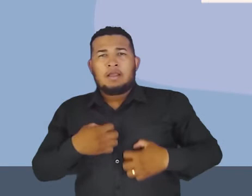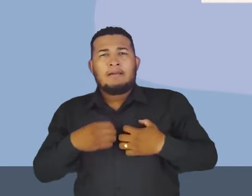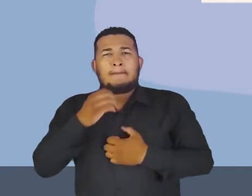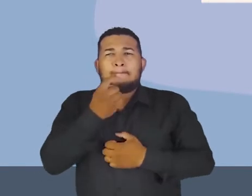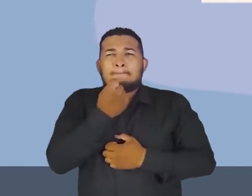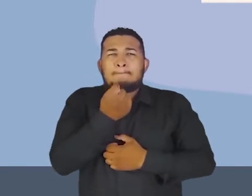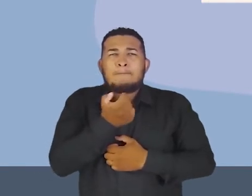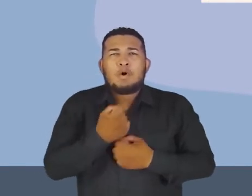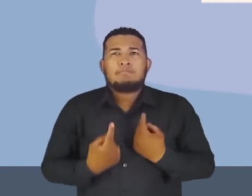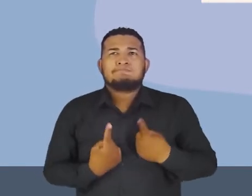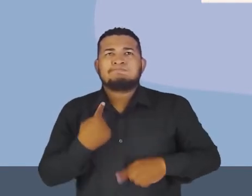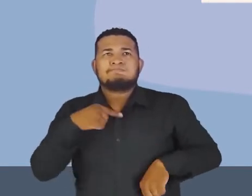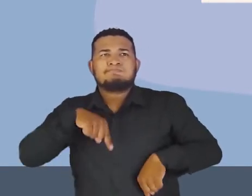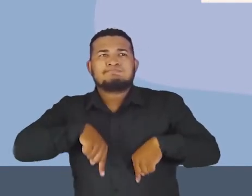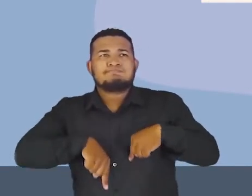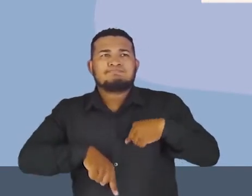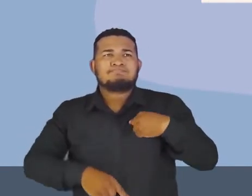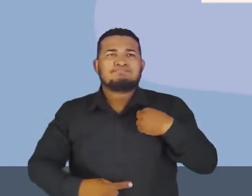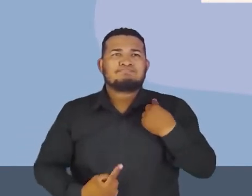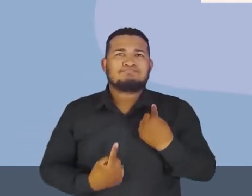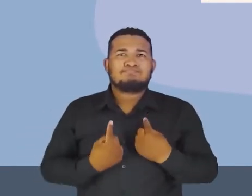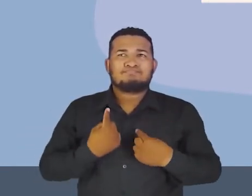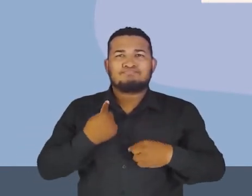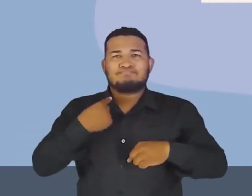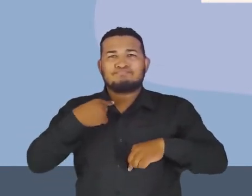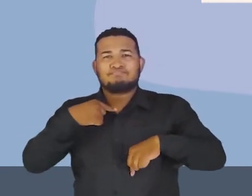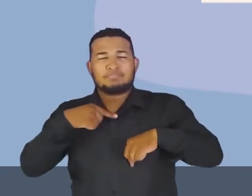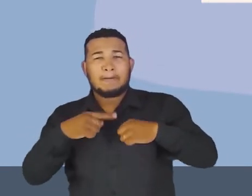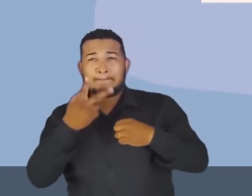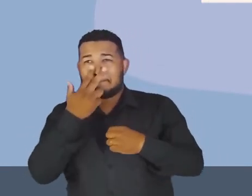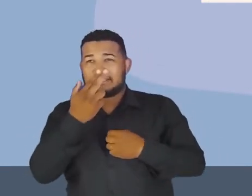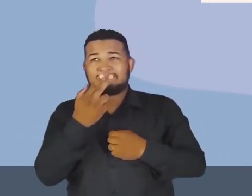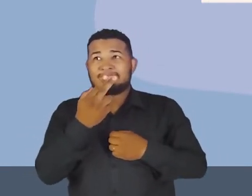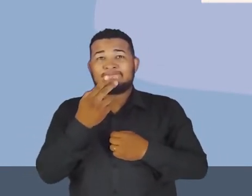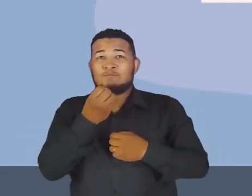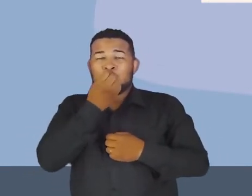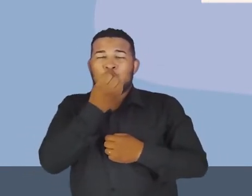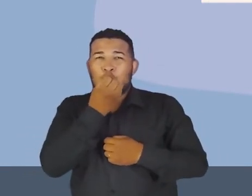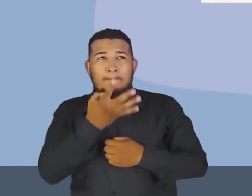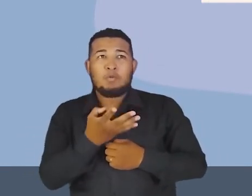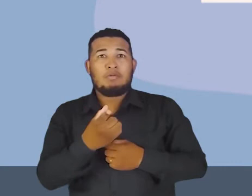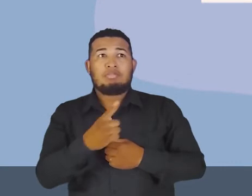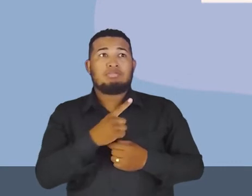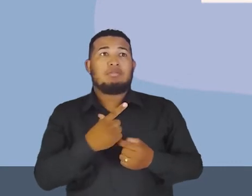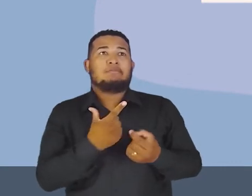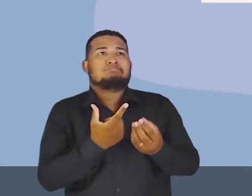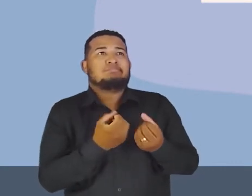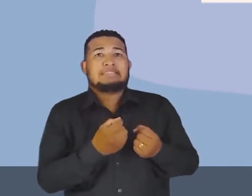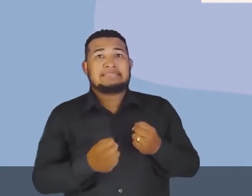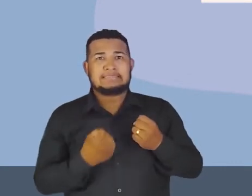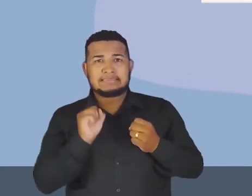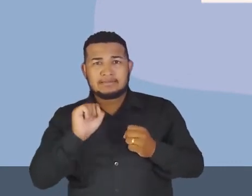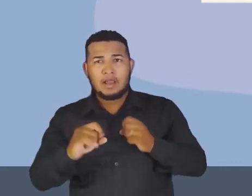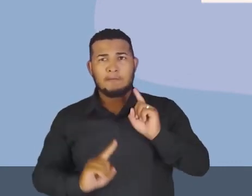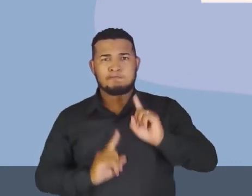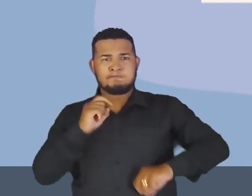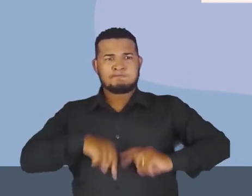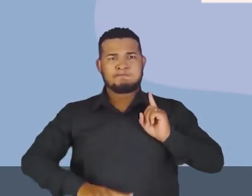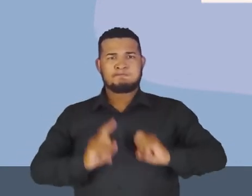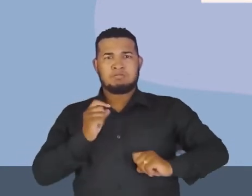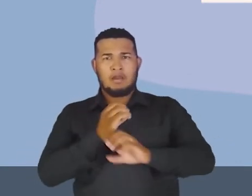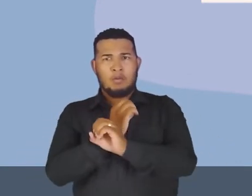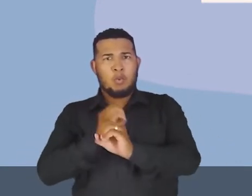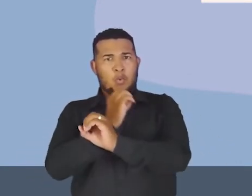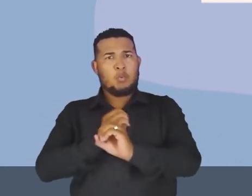pequeno relacionado às outras células. Então, não é uma célula que é interessante manter no seu corpo. Quanto maior o metabolismo de uma